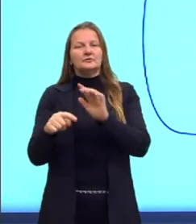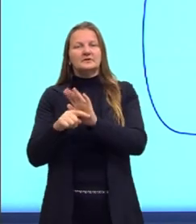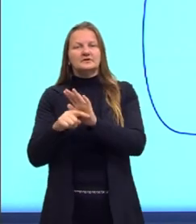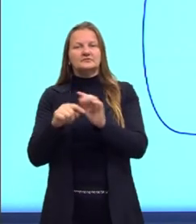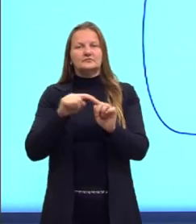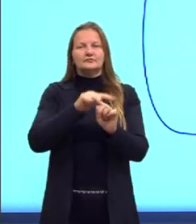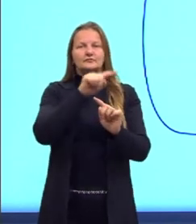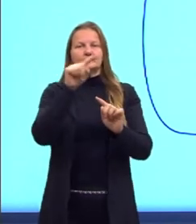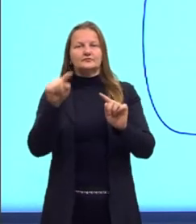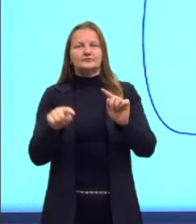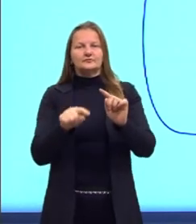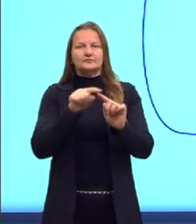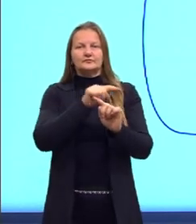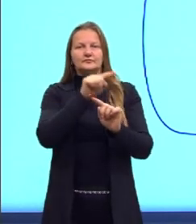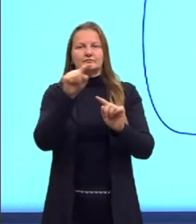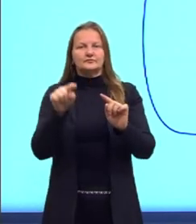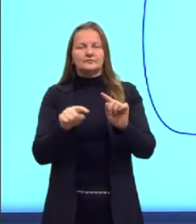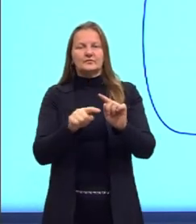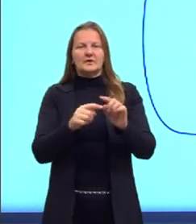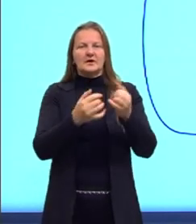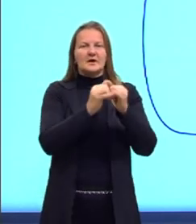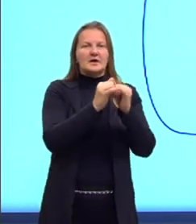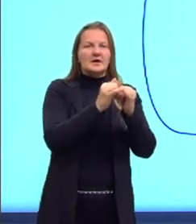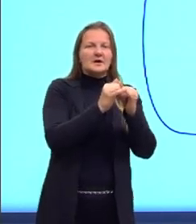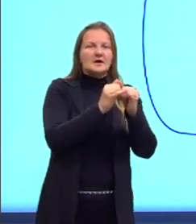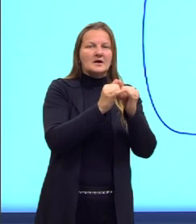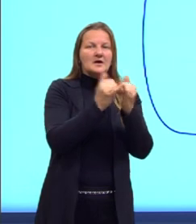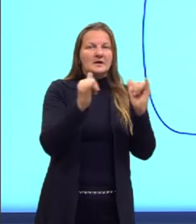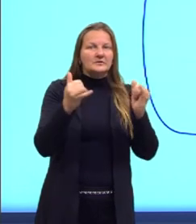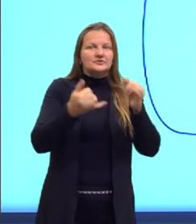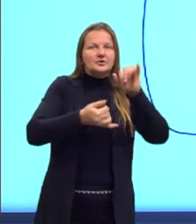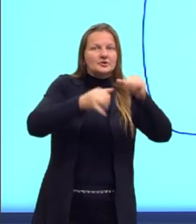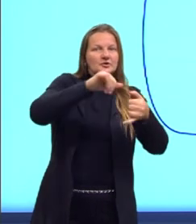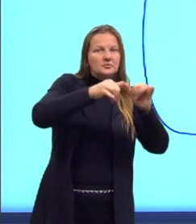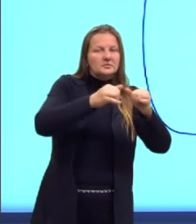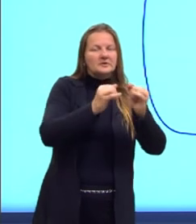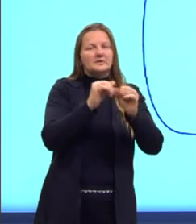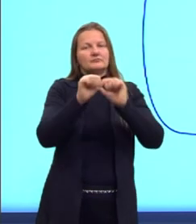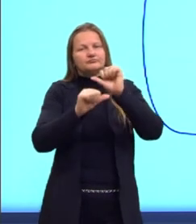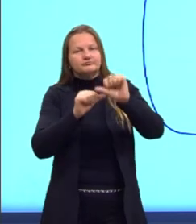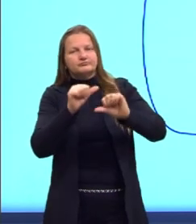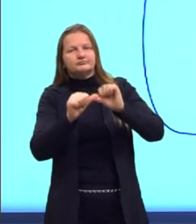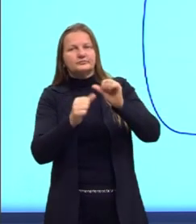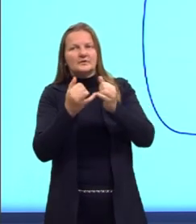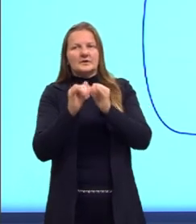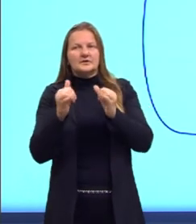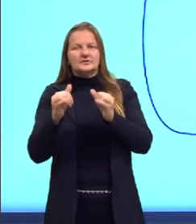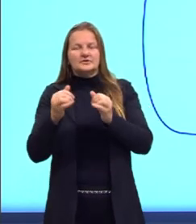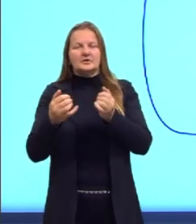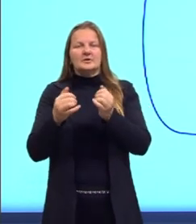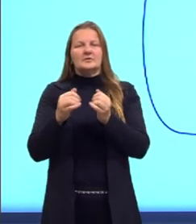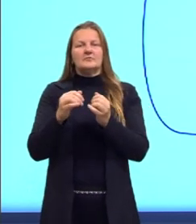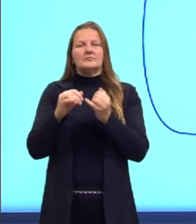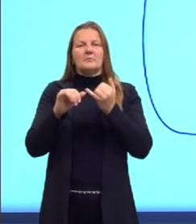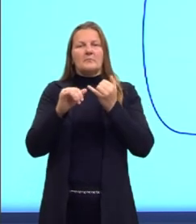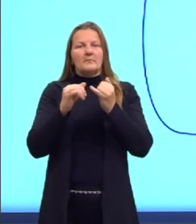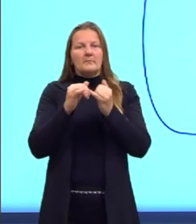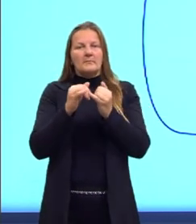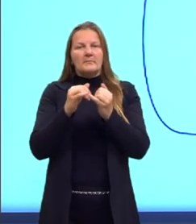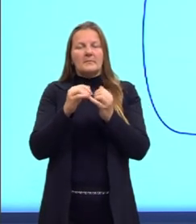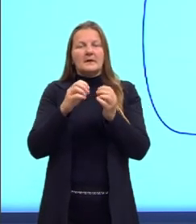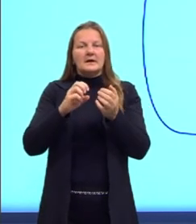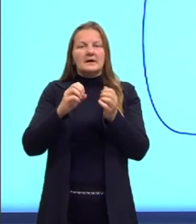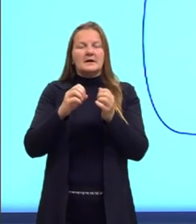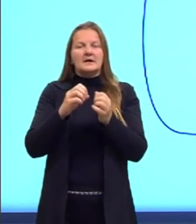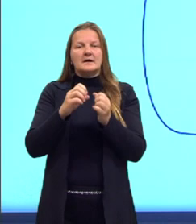em energia elétrica então aqui eu tenho uma pilha e eu tenho outra pilha tá então é que está a nossa